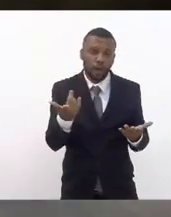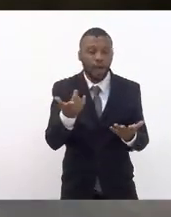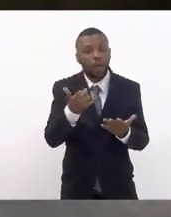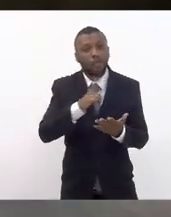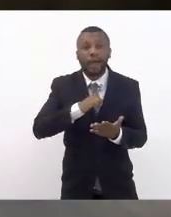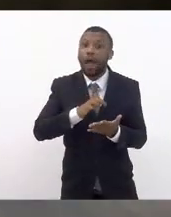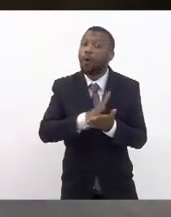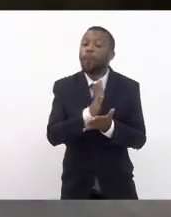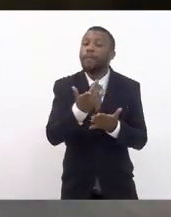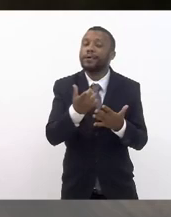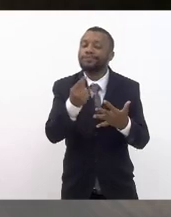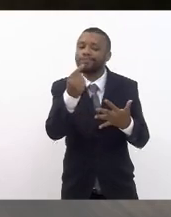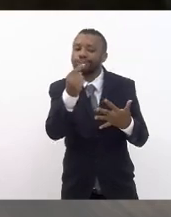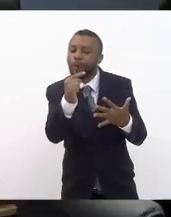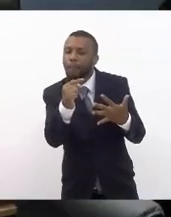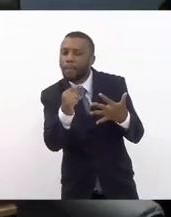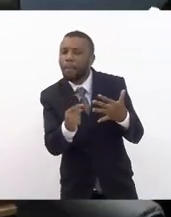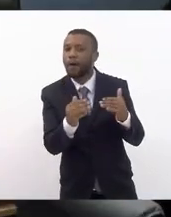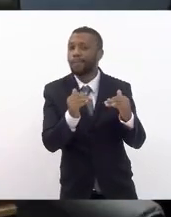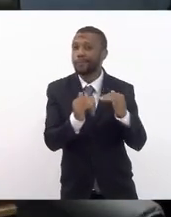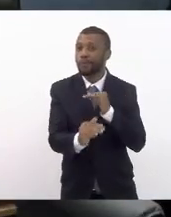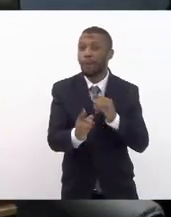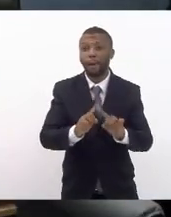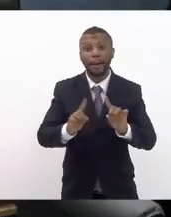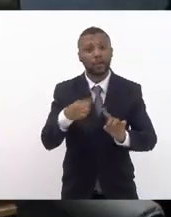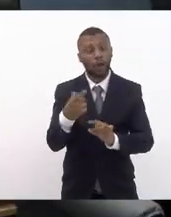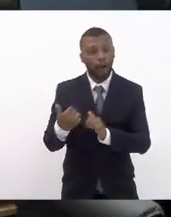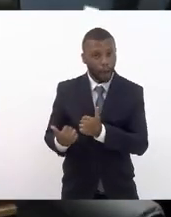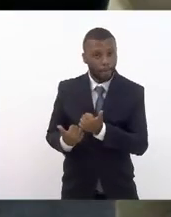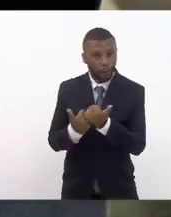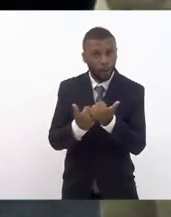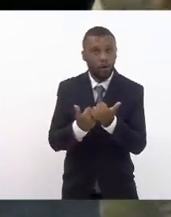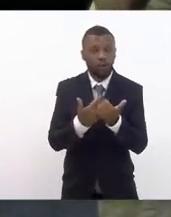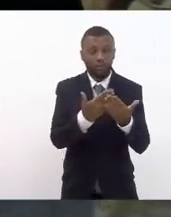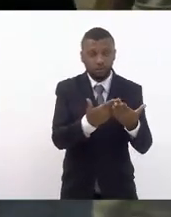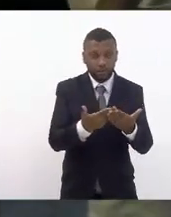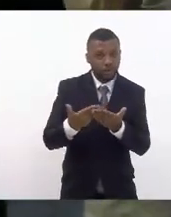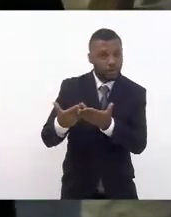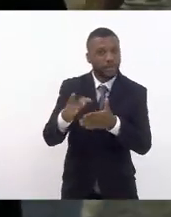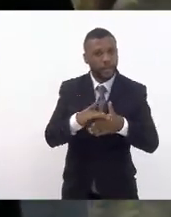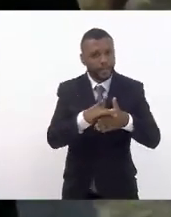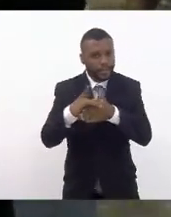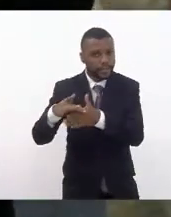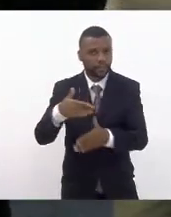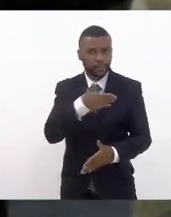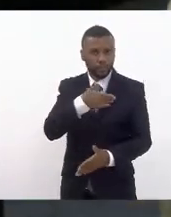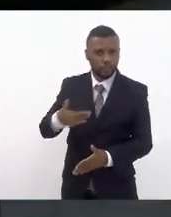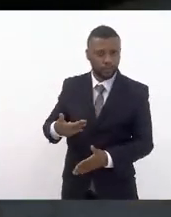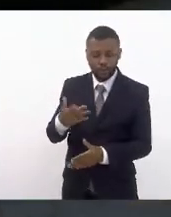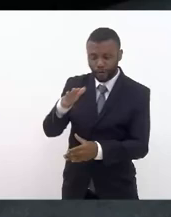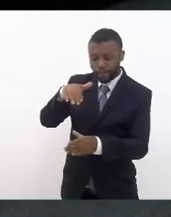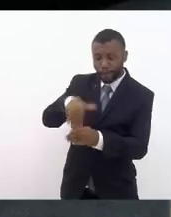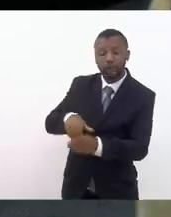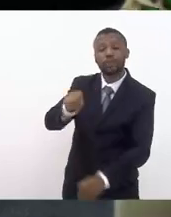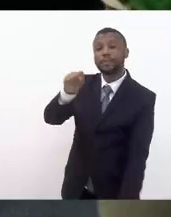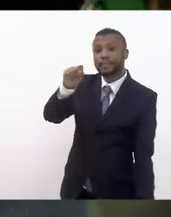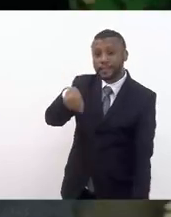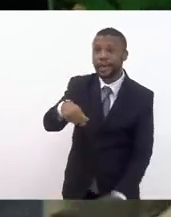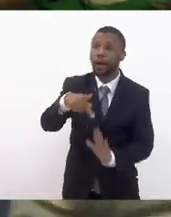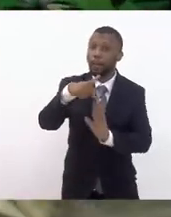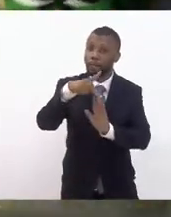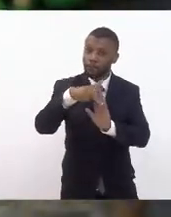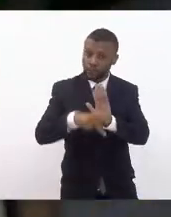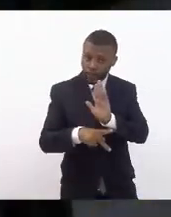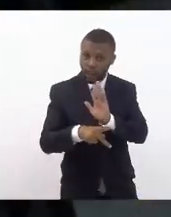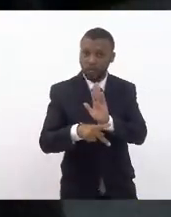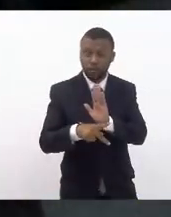Mas o nosso apoio, o encaminhamento da liderança de governo é pelo voto sim à matéria,